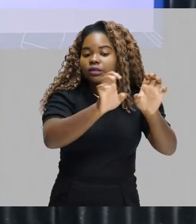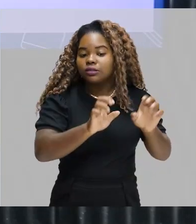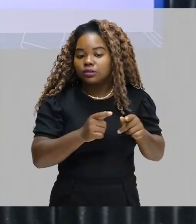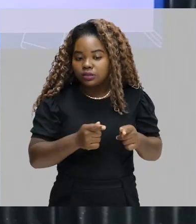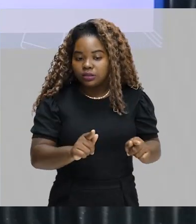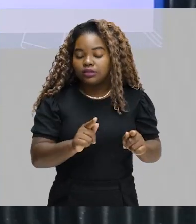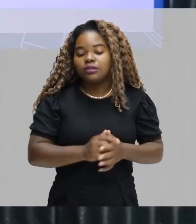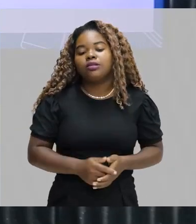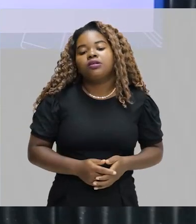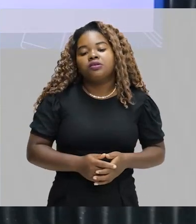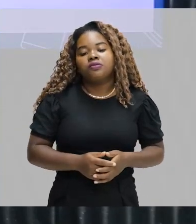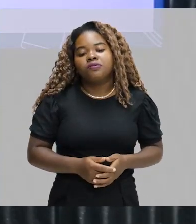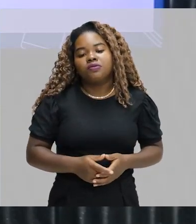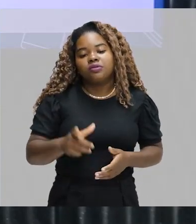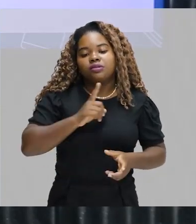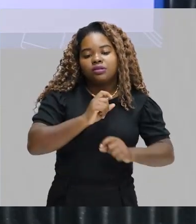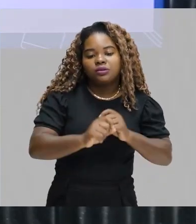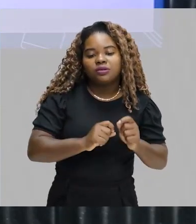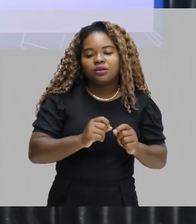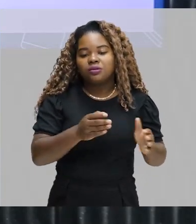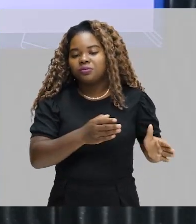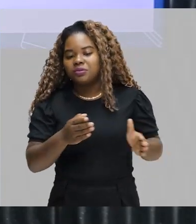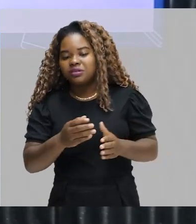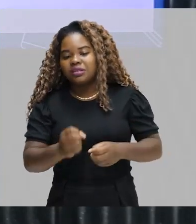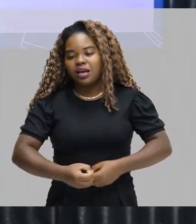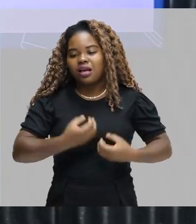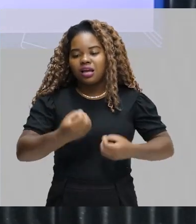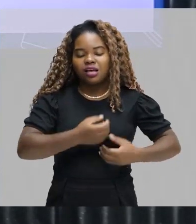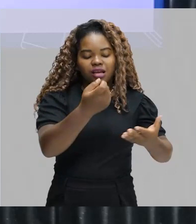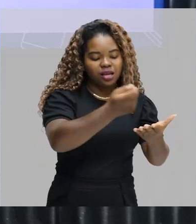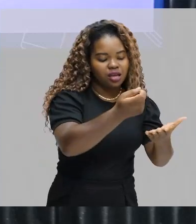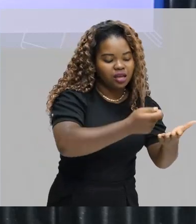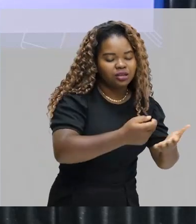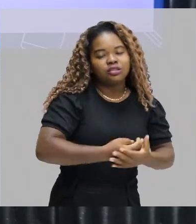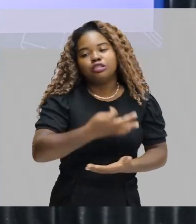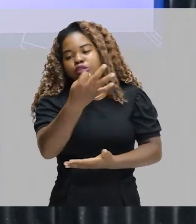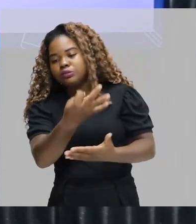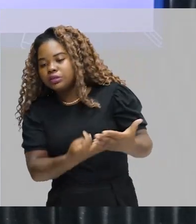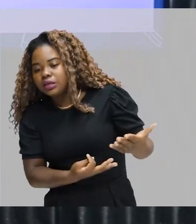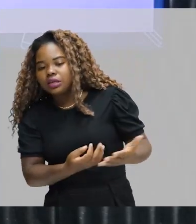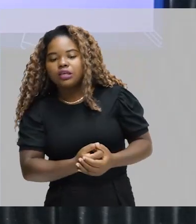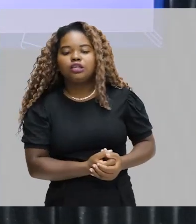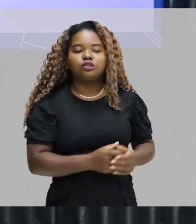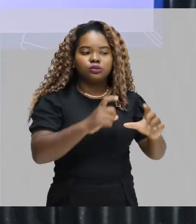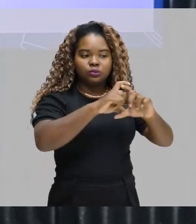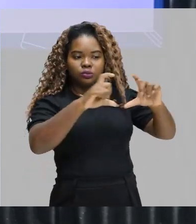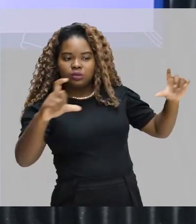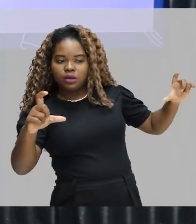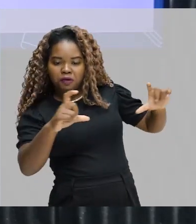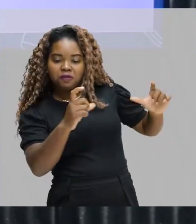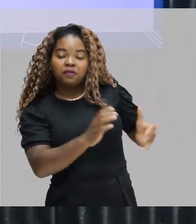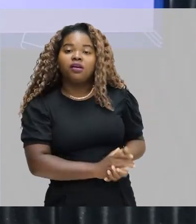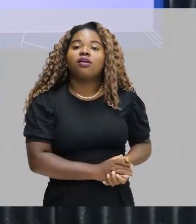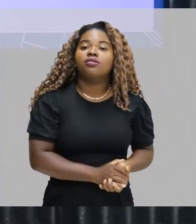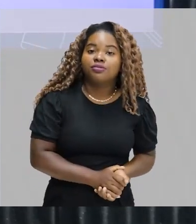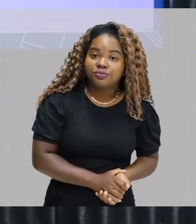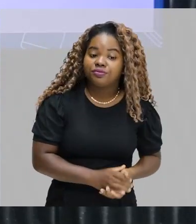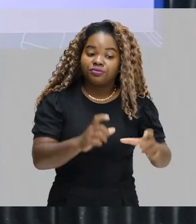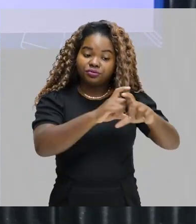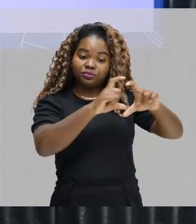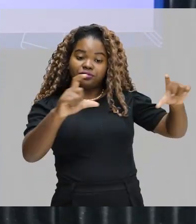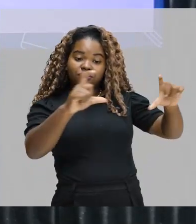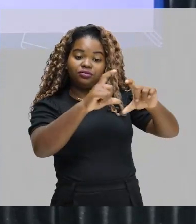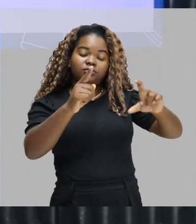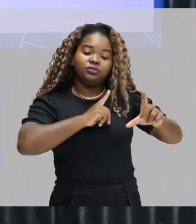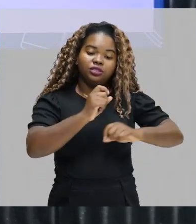você chega num processo de escrever, de elaborar um texto, de elaborar um parágrafo, uma sentença, e essa